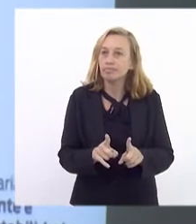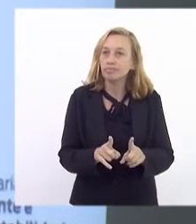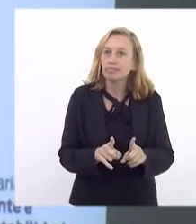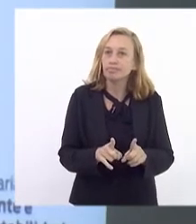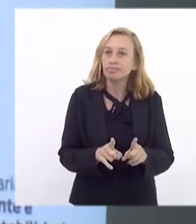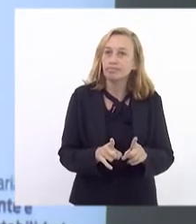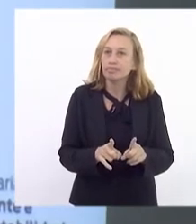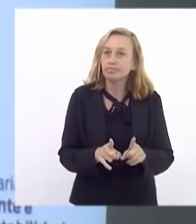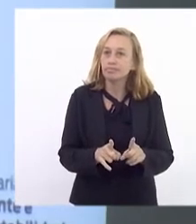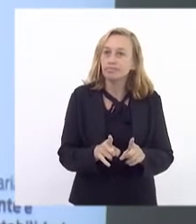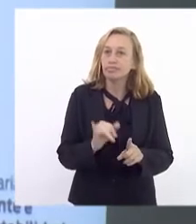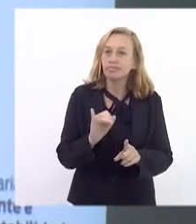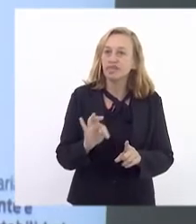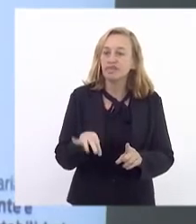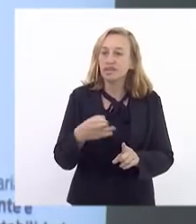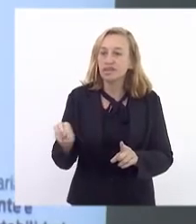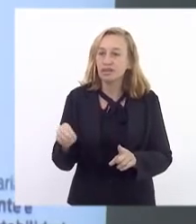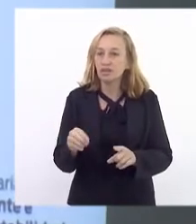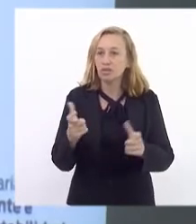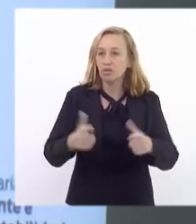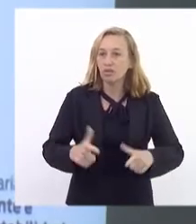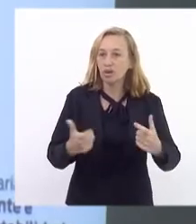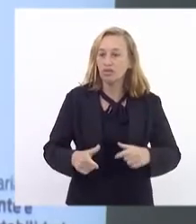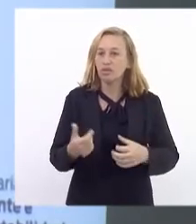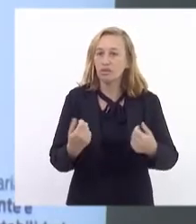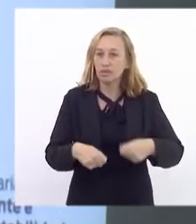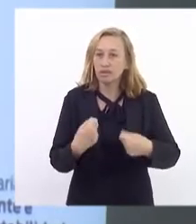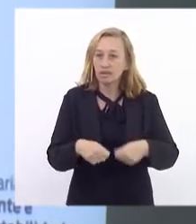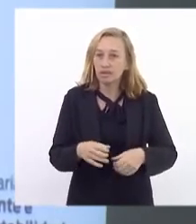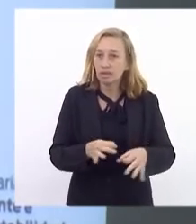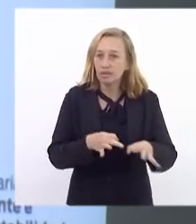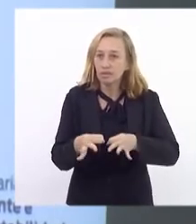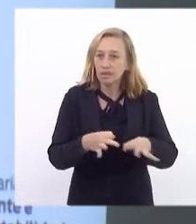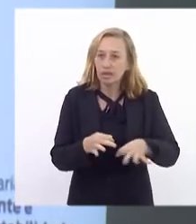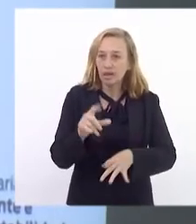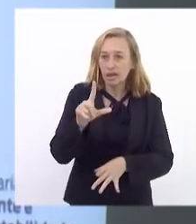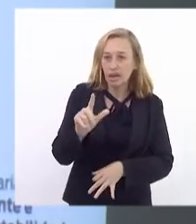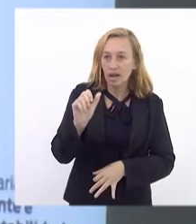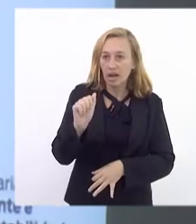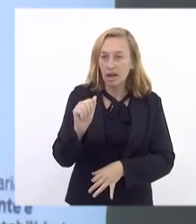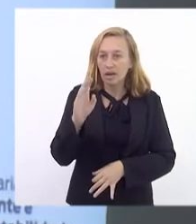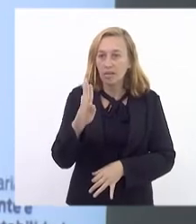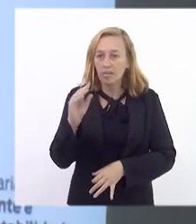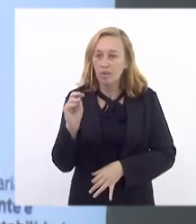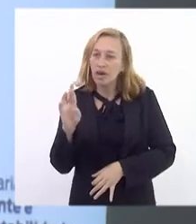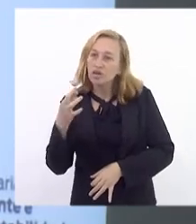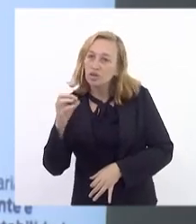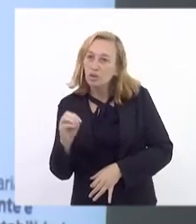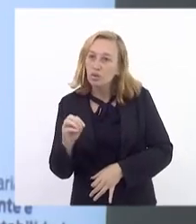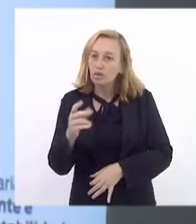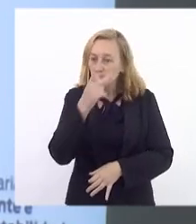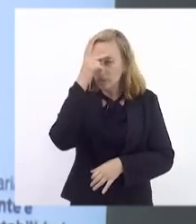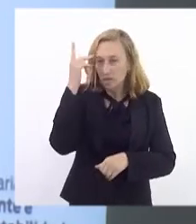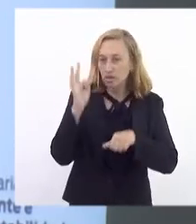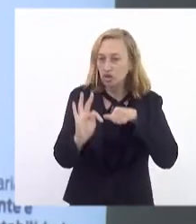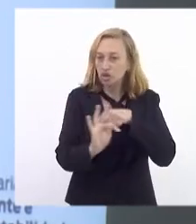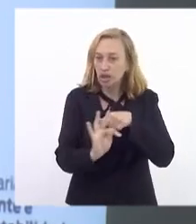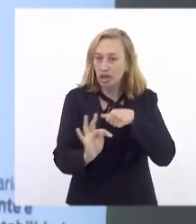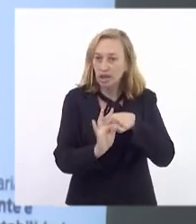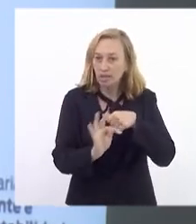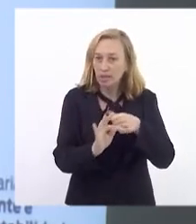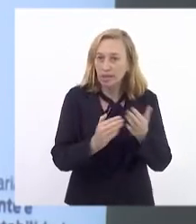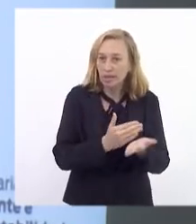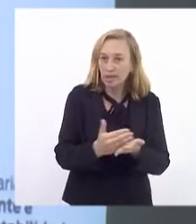parte da intervenção local, que a gente vai precisar de implantação de laboratórios, a gente vai precisar de pessoal técnico para a gente